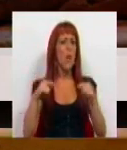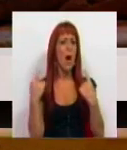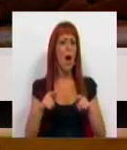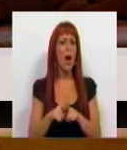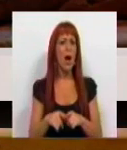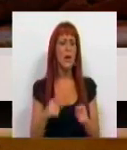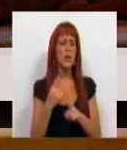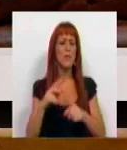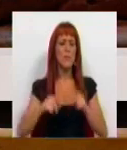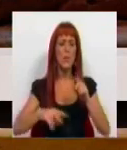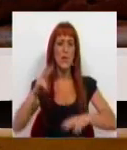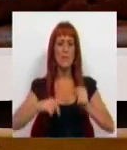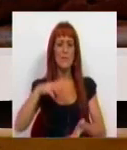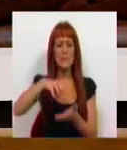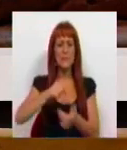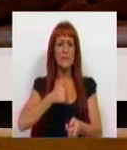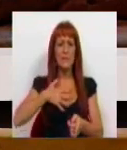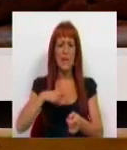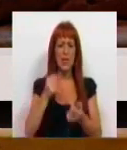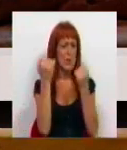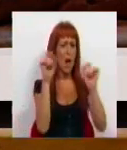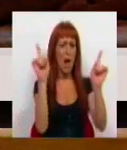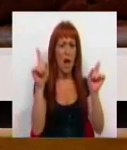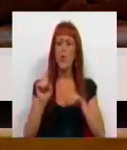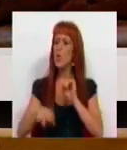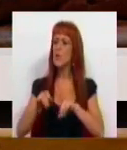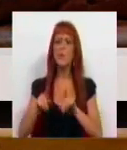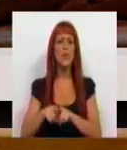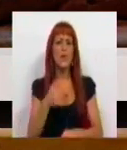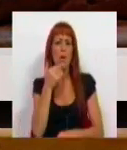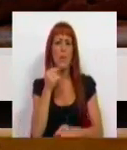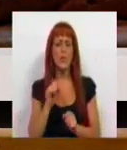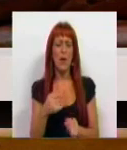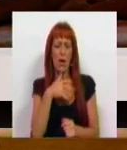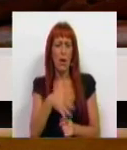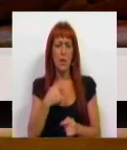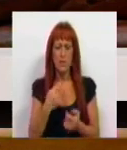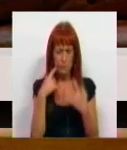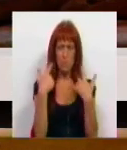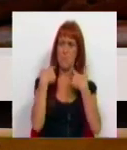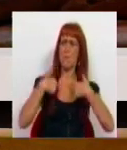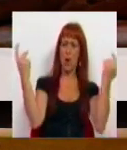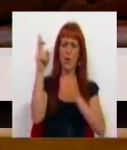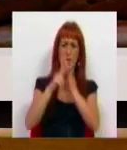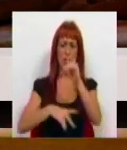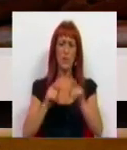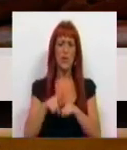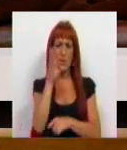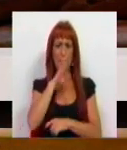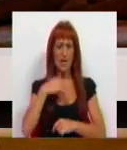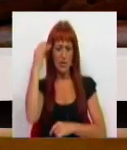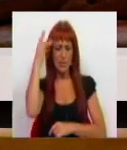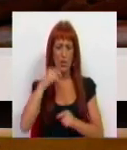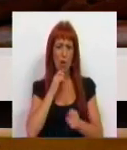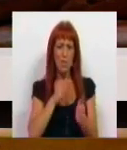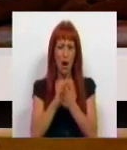de benefícios fiscais à instalação de empresas na região autónoma, o que está em causa é o abuso declarado e escancarado deste regime para práticas de fraude